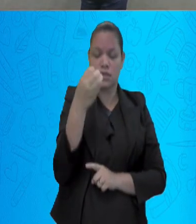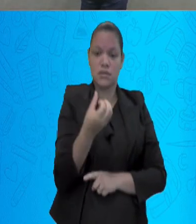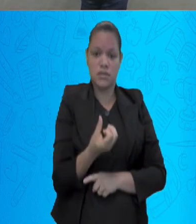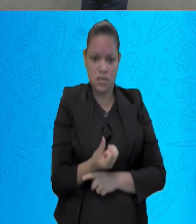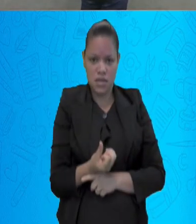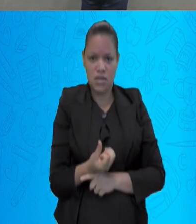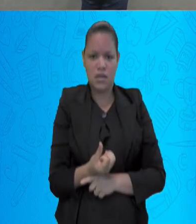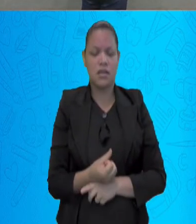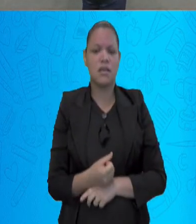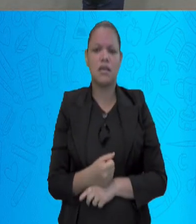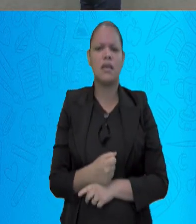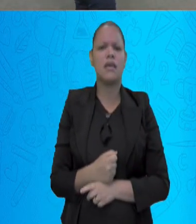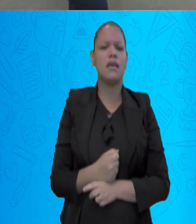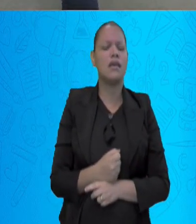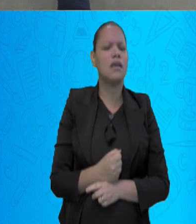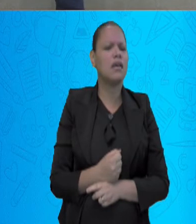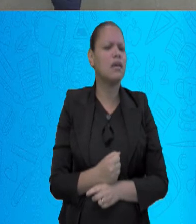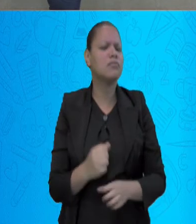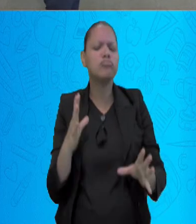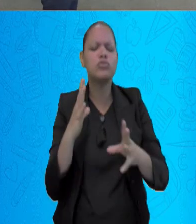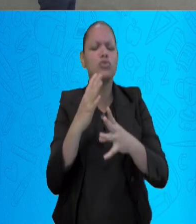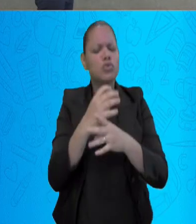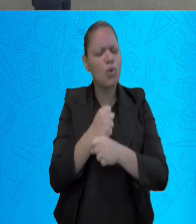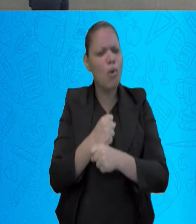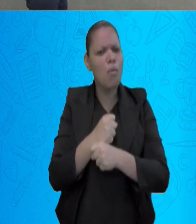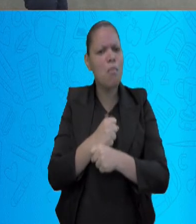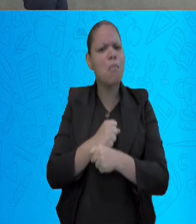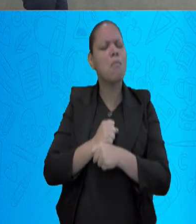6. Então, Leandro pontuou